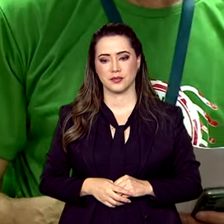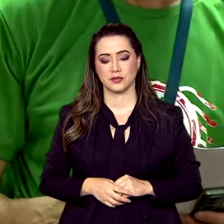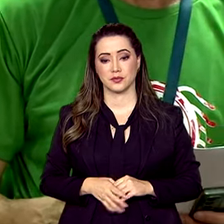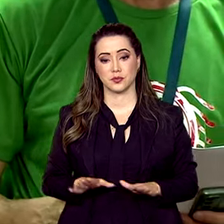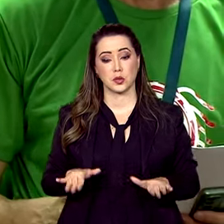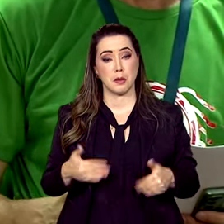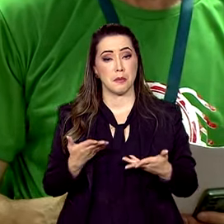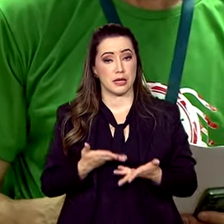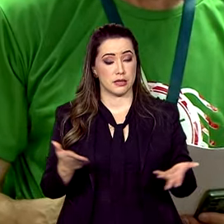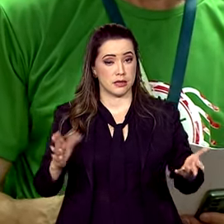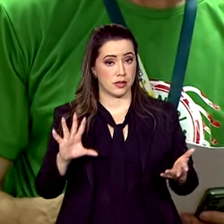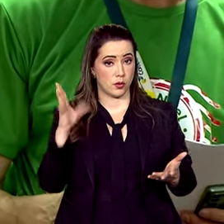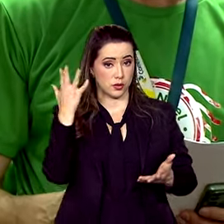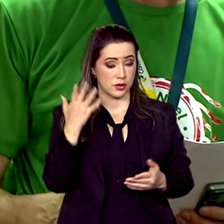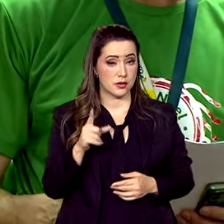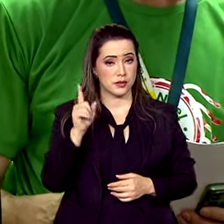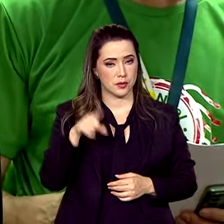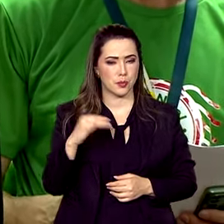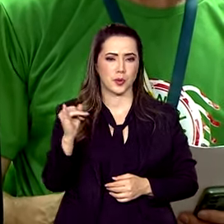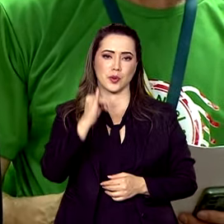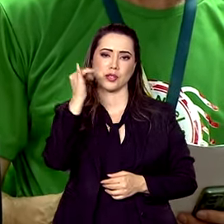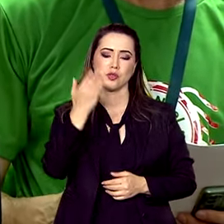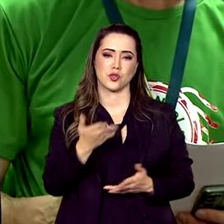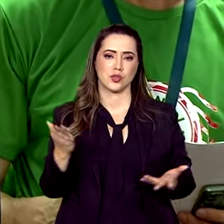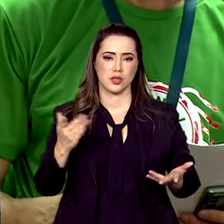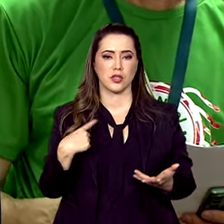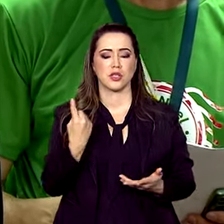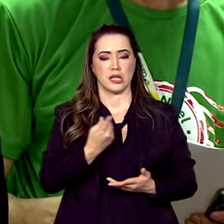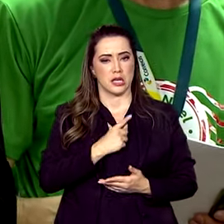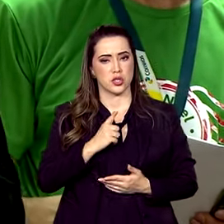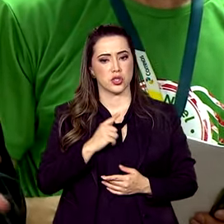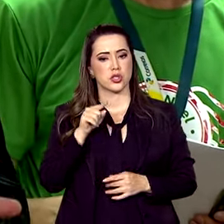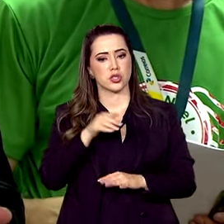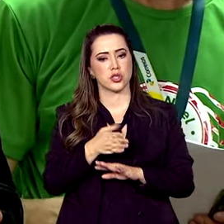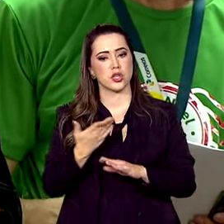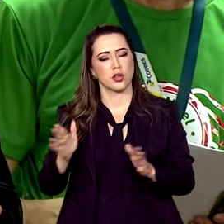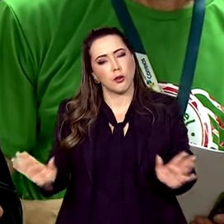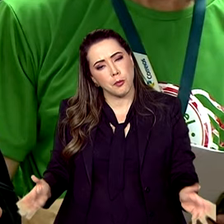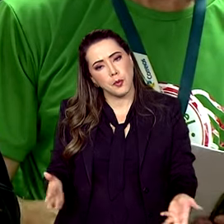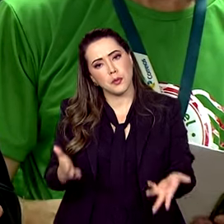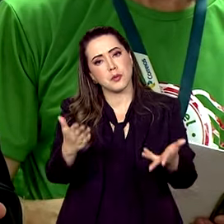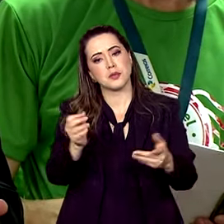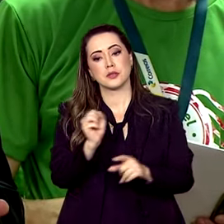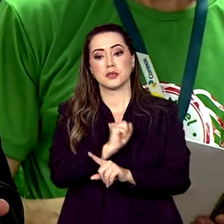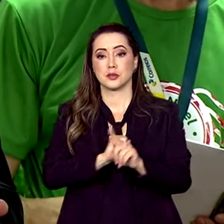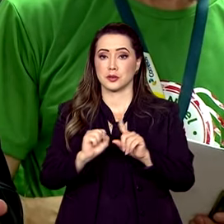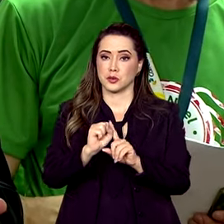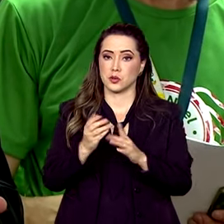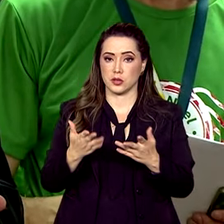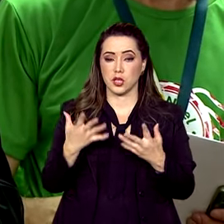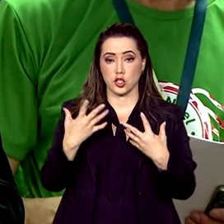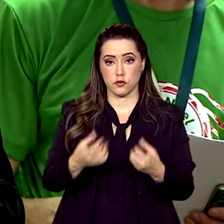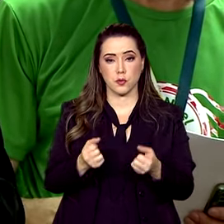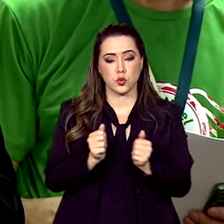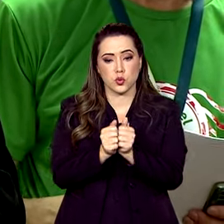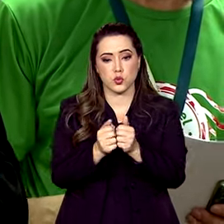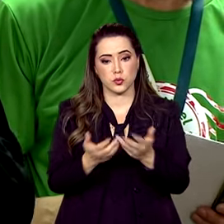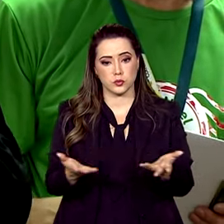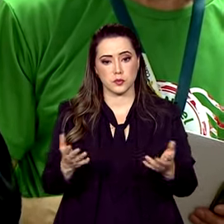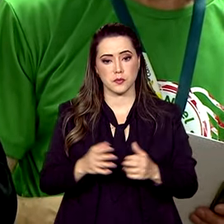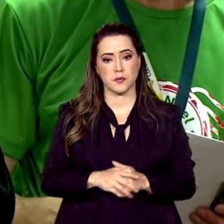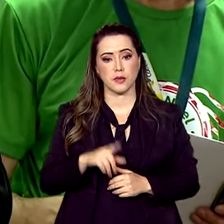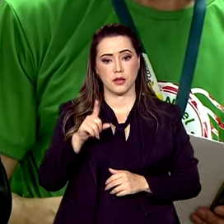E para que isso aconteça, é muito importante que a gente tenha uma mobilização da sociedade inteira.